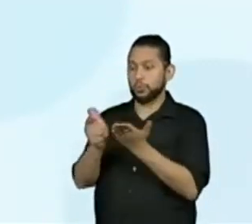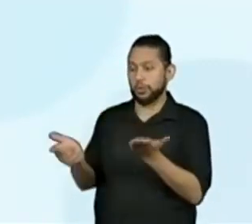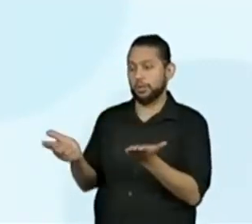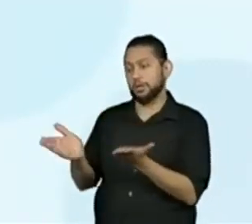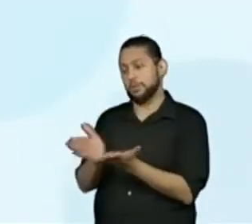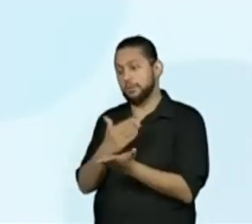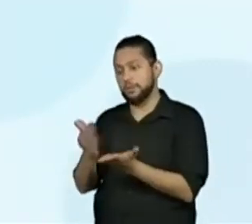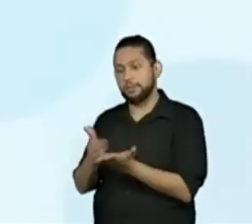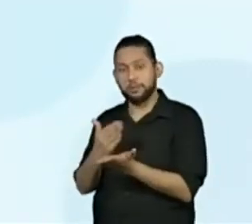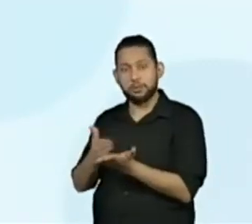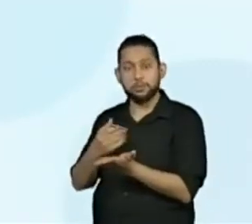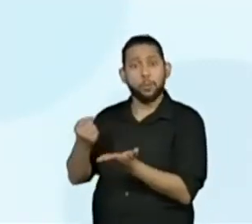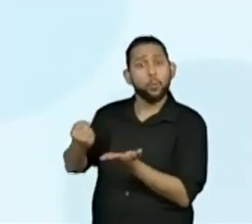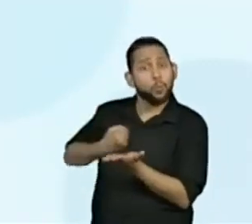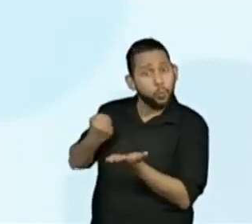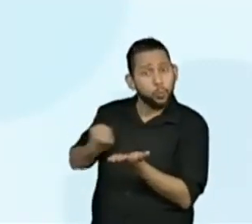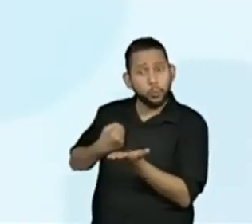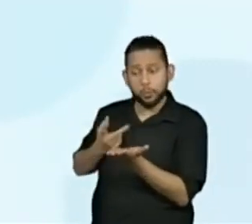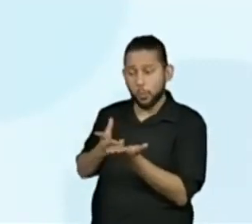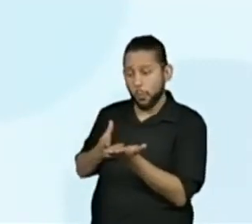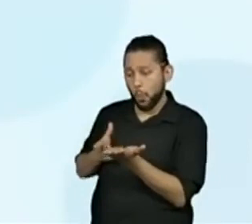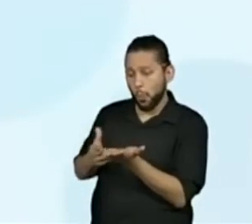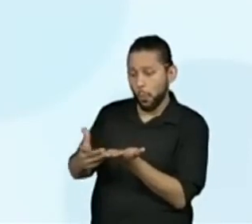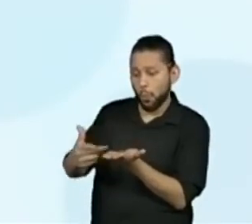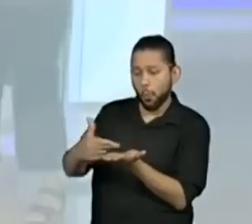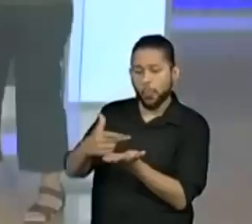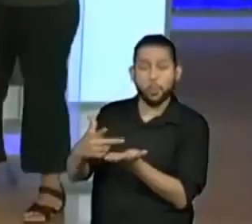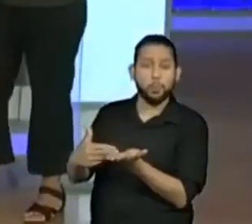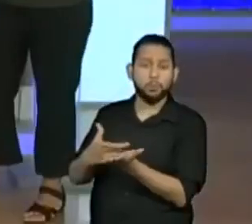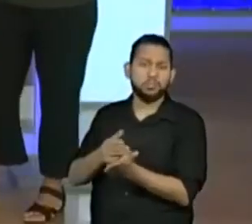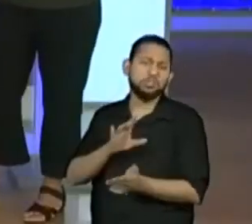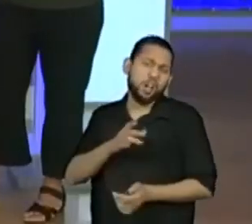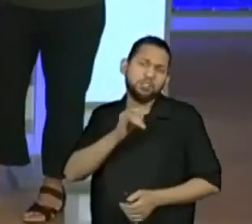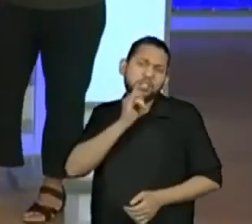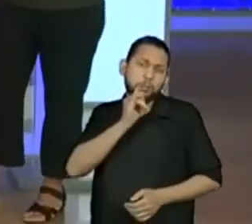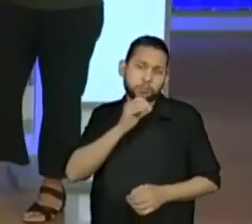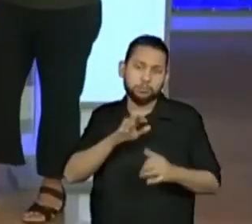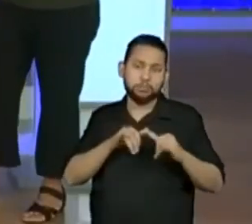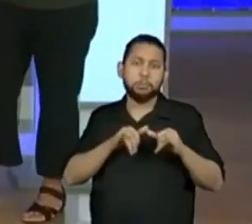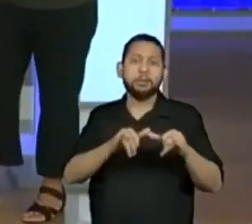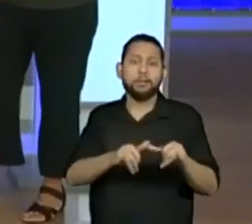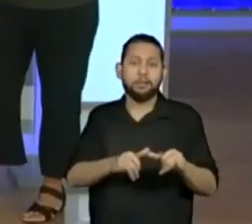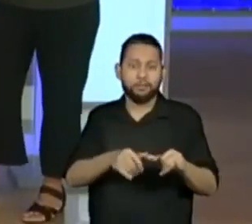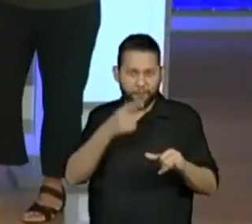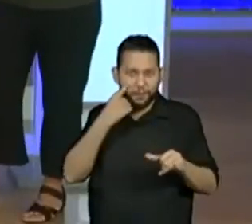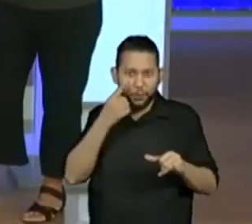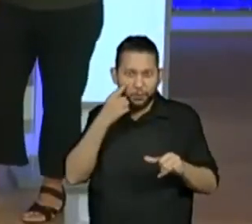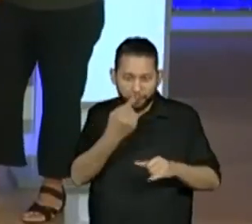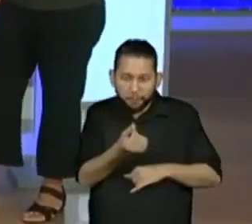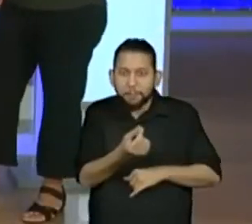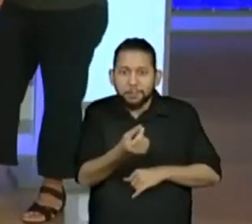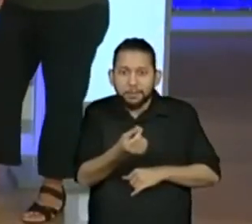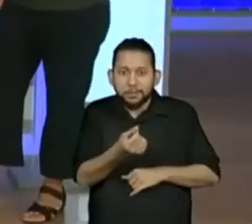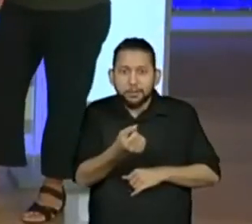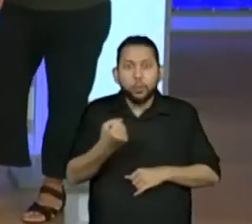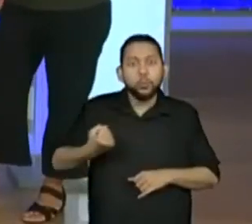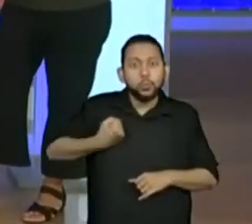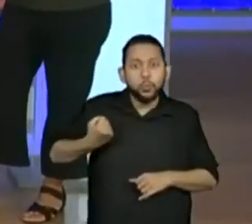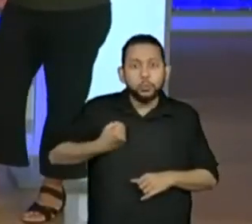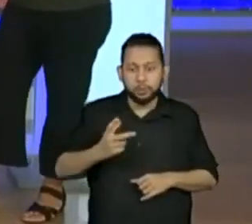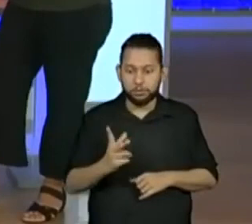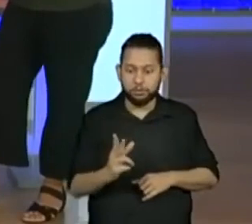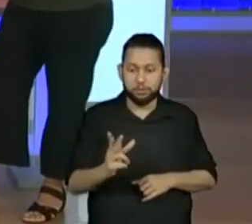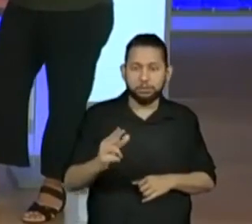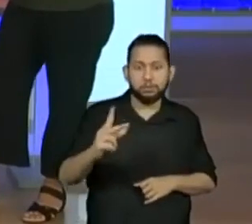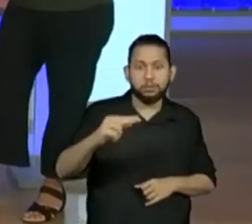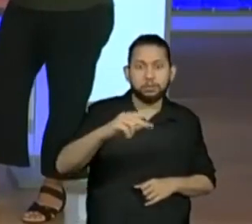Roberta. E você já pegou ali aqueles folhetos, quem sabe do supermercado, para recortar ali alguns números, alguns